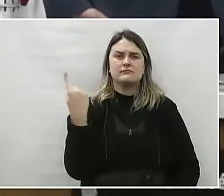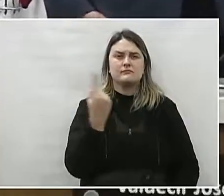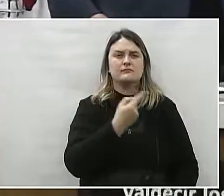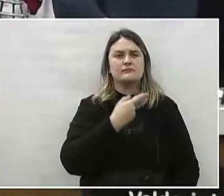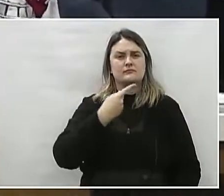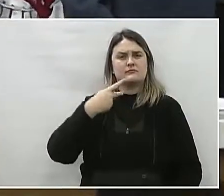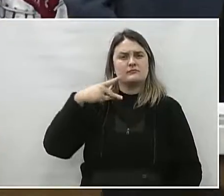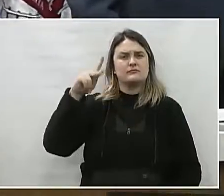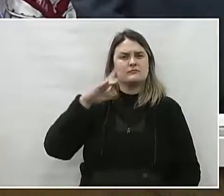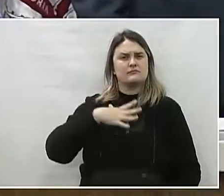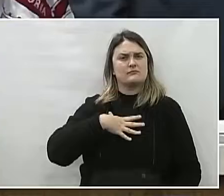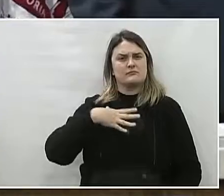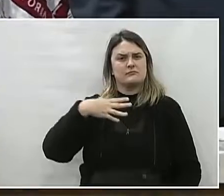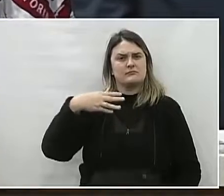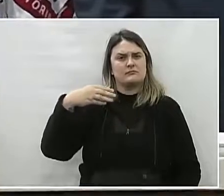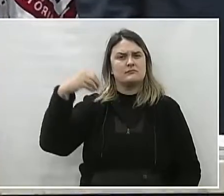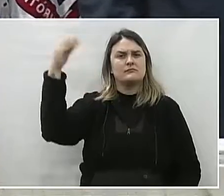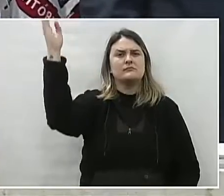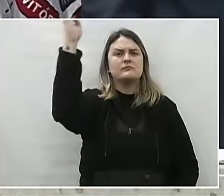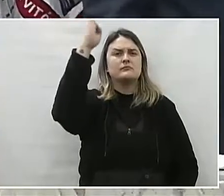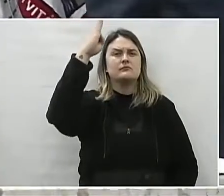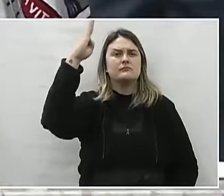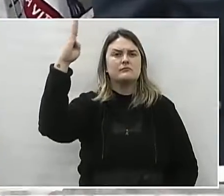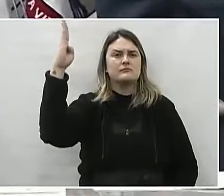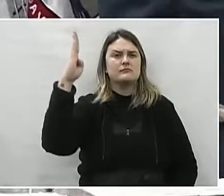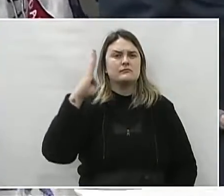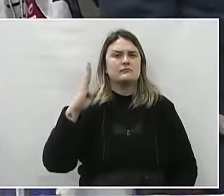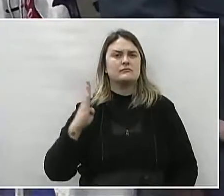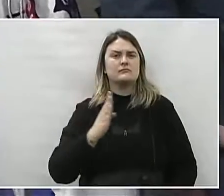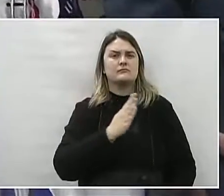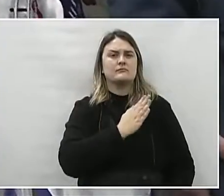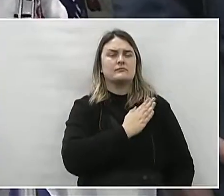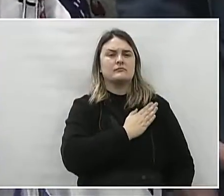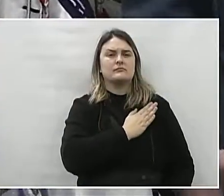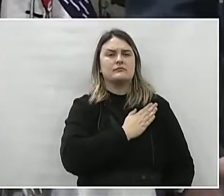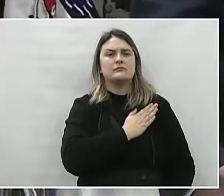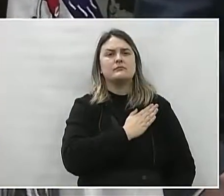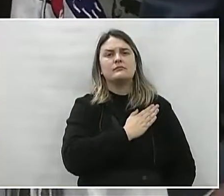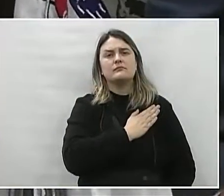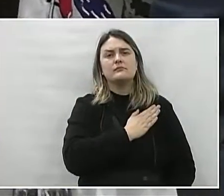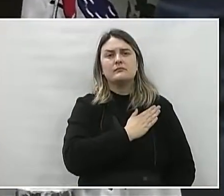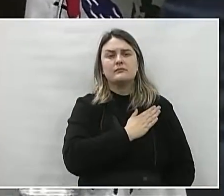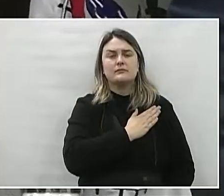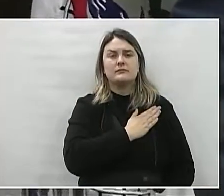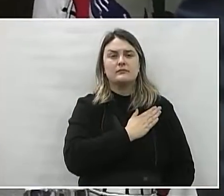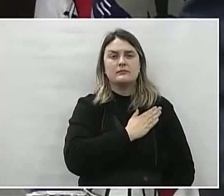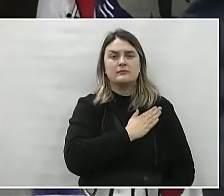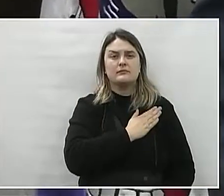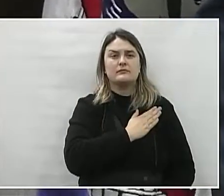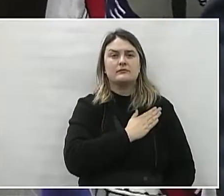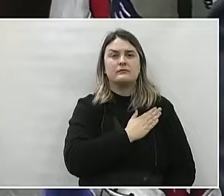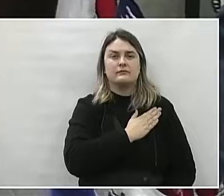amada. Dos filhos deste sol, és mãe gentil, pátria amada, Brasil.